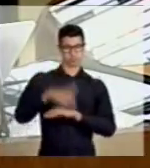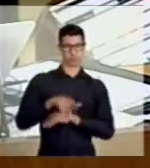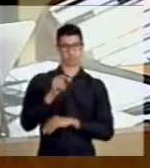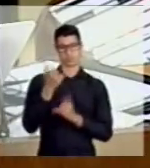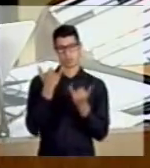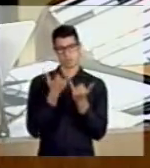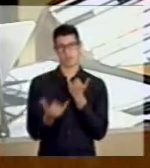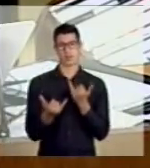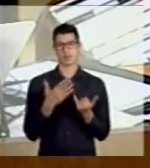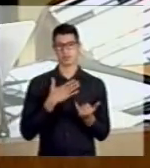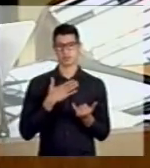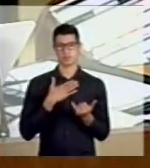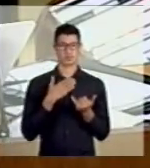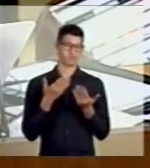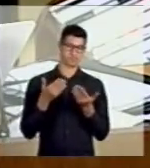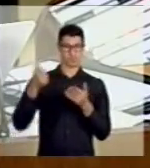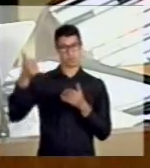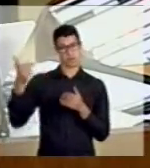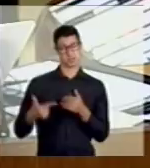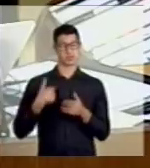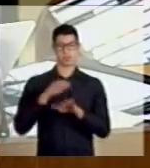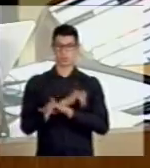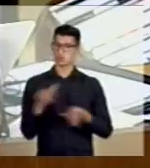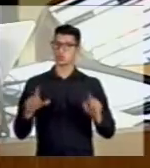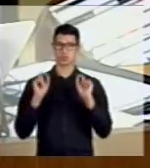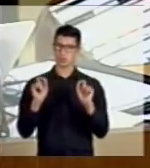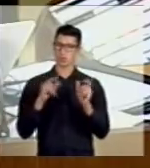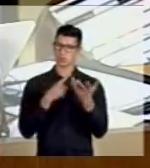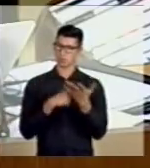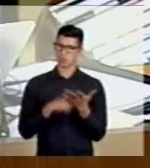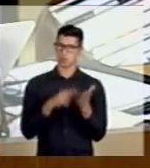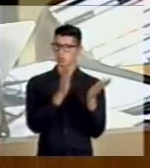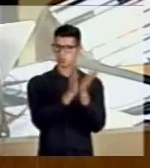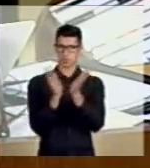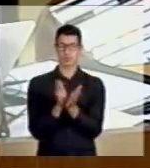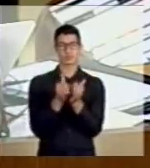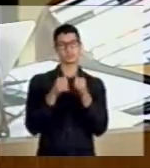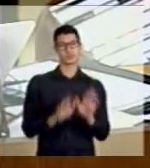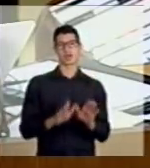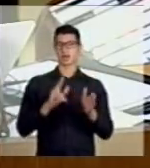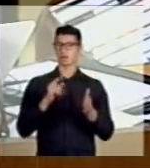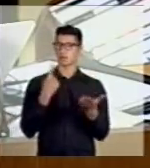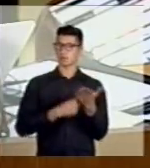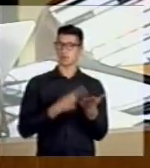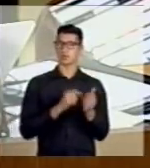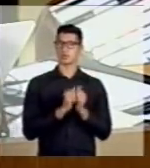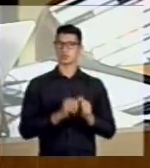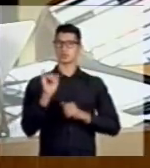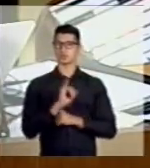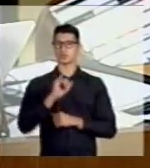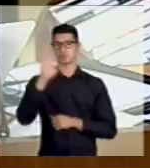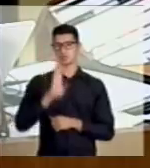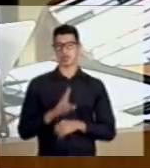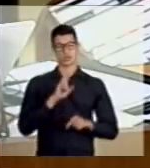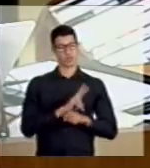me parece secundário, dizendo que este acordo coletivo está sendo firmado pelo Instituto Brasileiro de